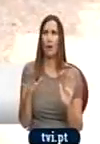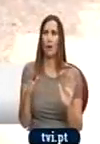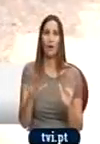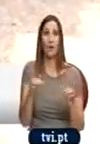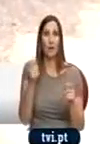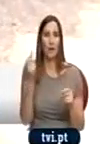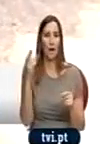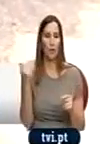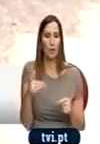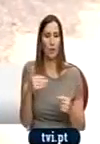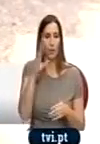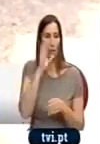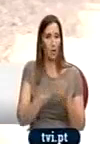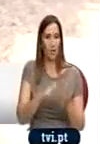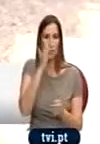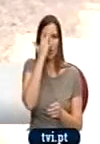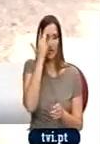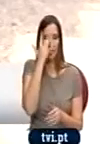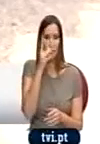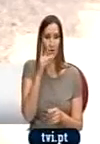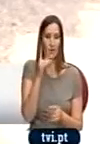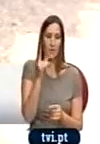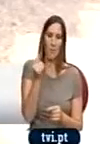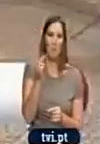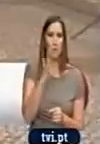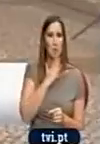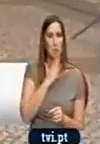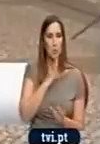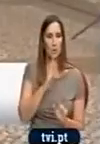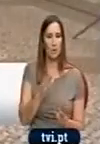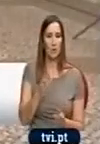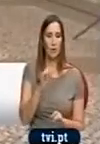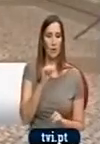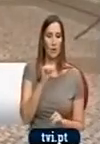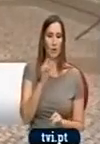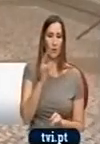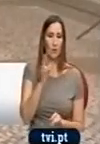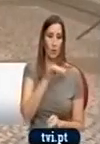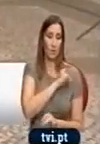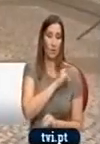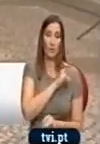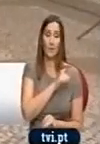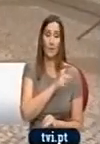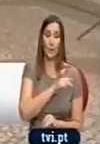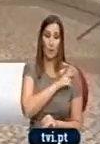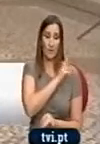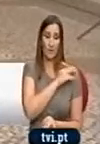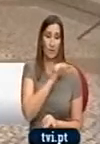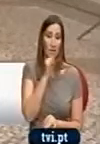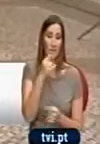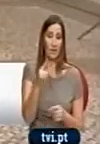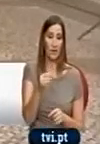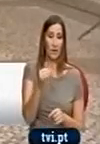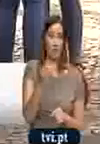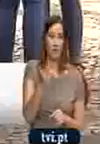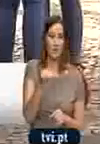Sei que há colegas que não tem sido nada fácil, até conseguimos um preço acessível. A Universidade do Algarve tem cerca de 550 camas nos